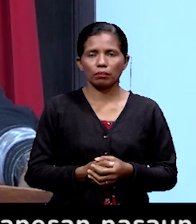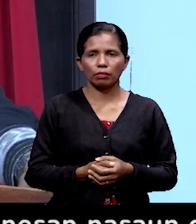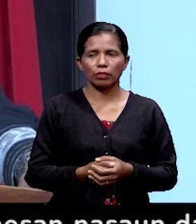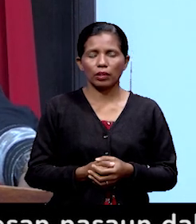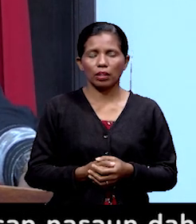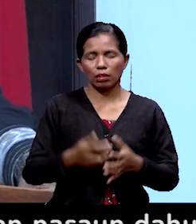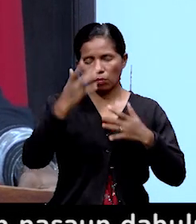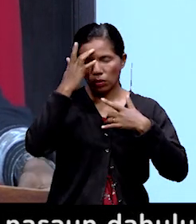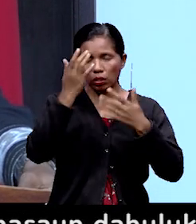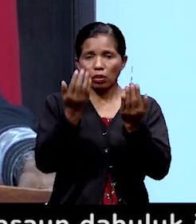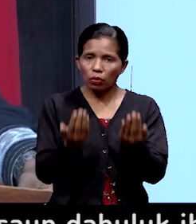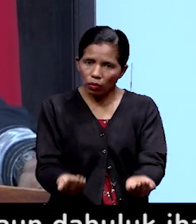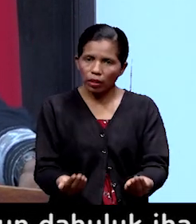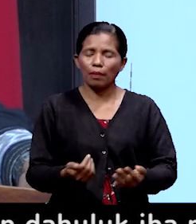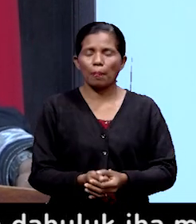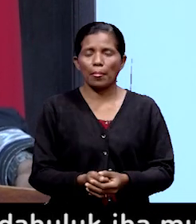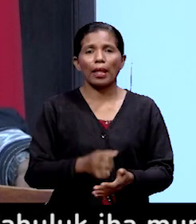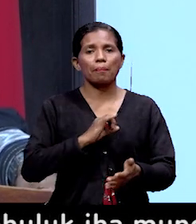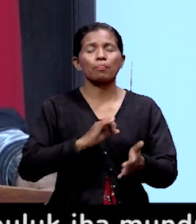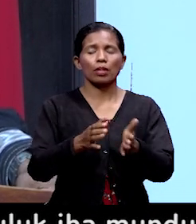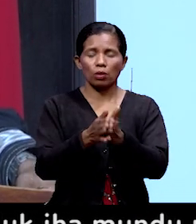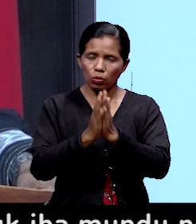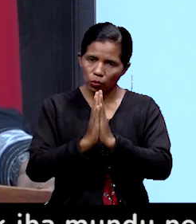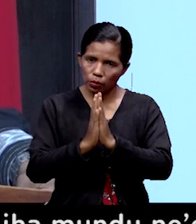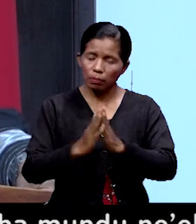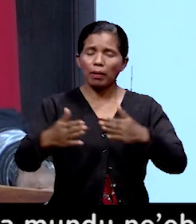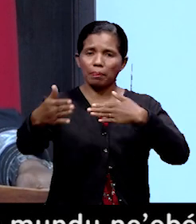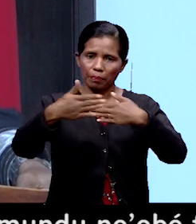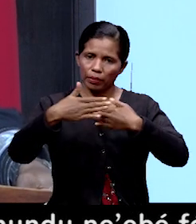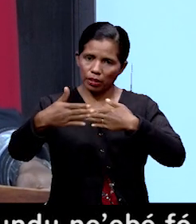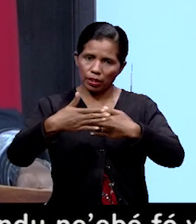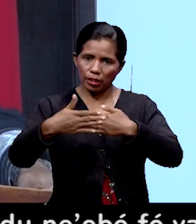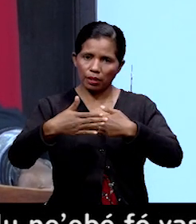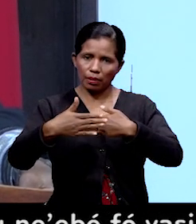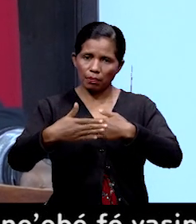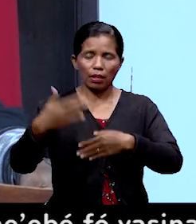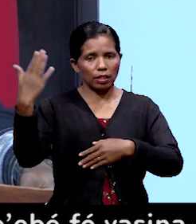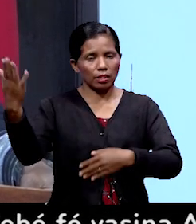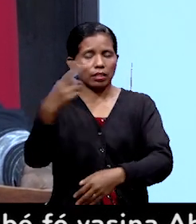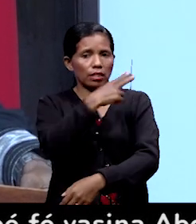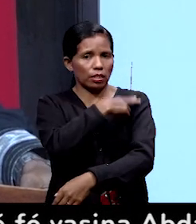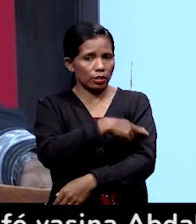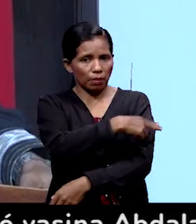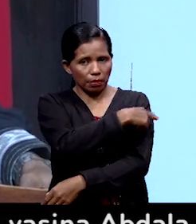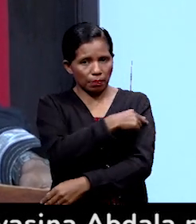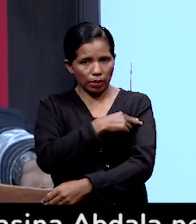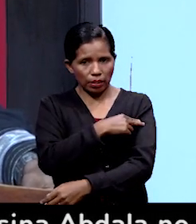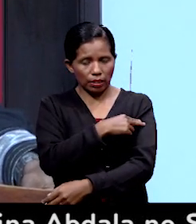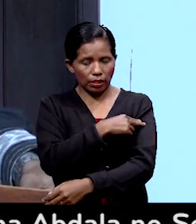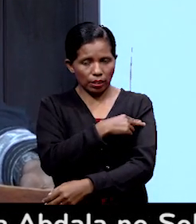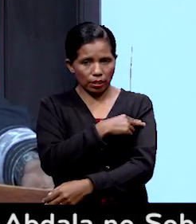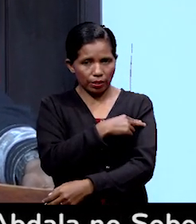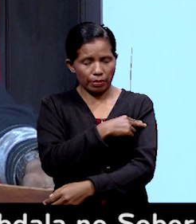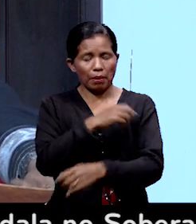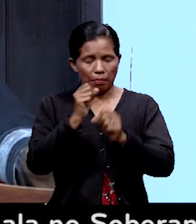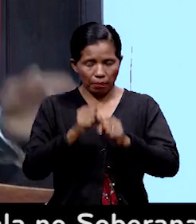toda. Também é uso em coragem sira para a cabeça que an, vai centro de vacinação